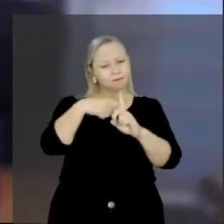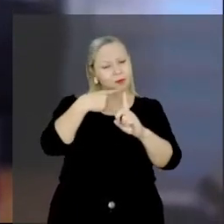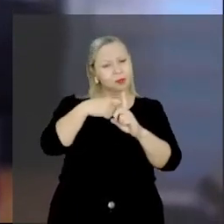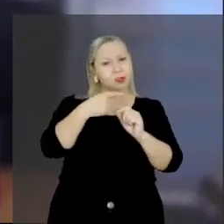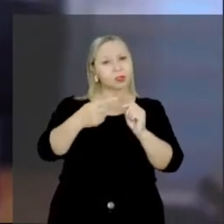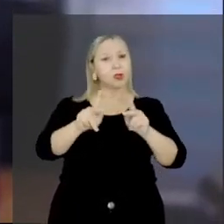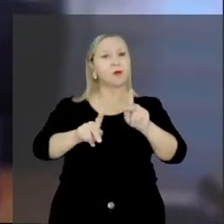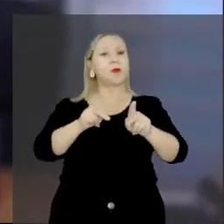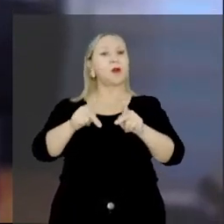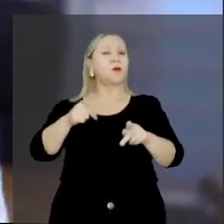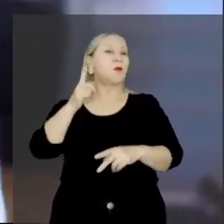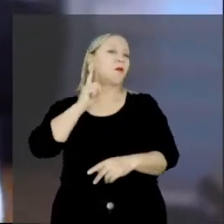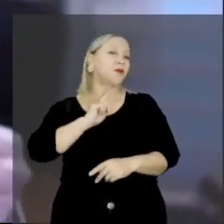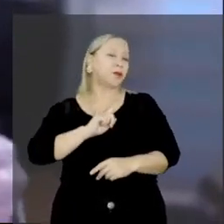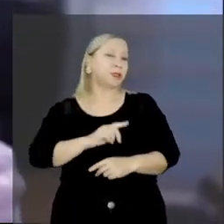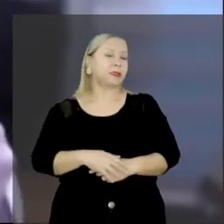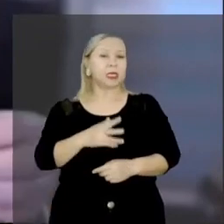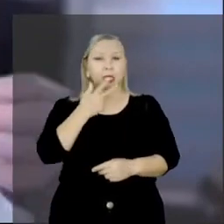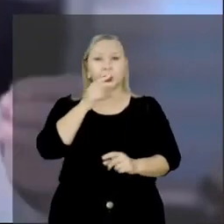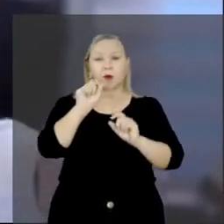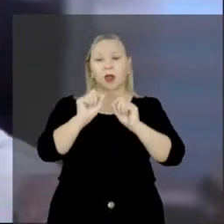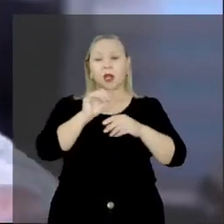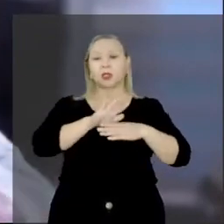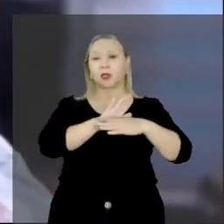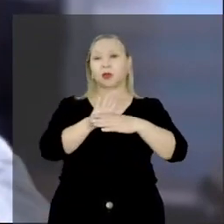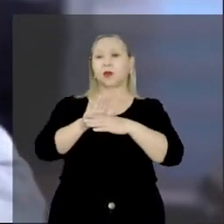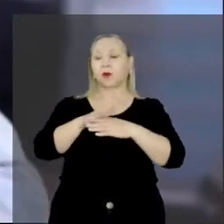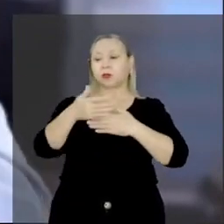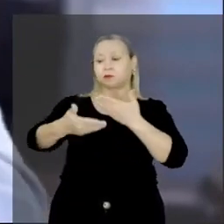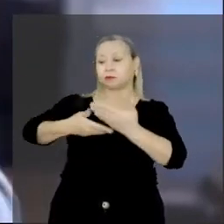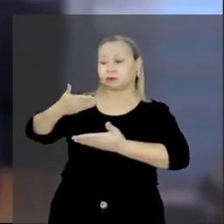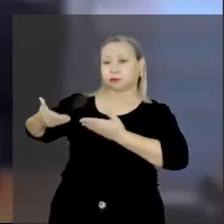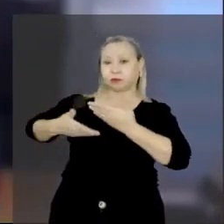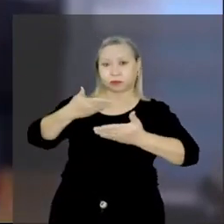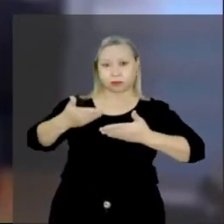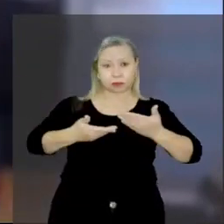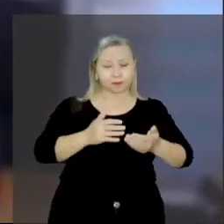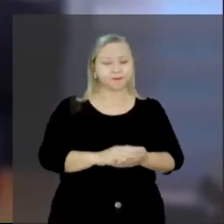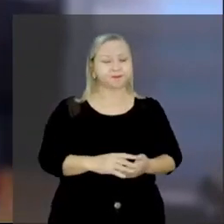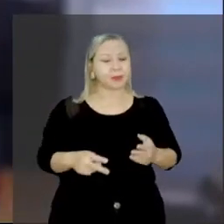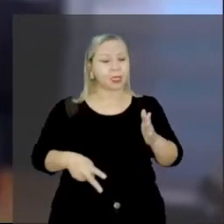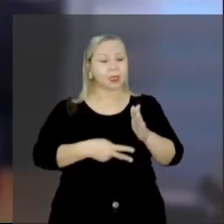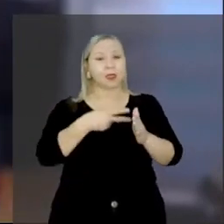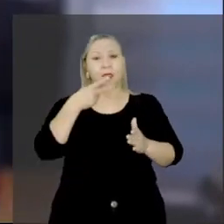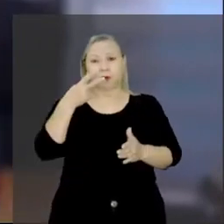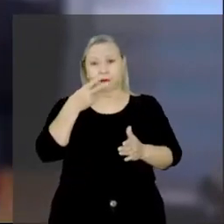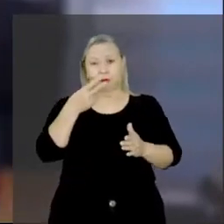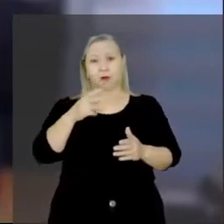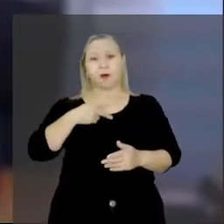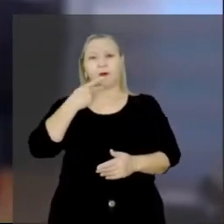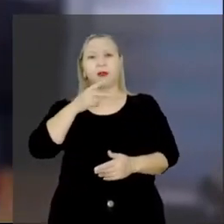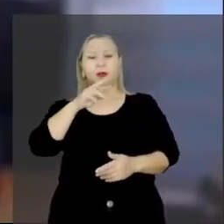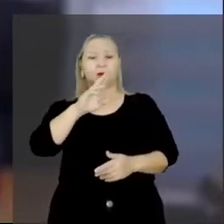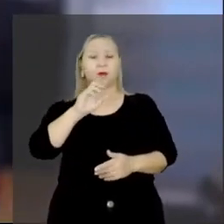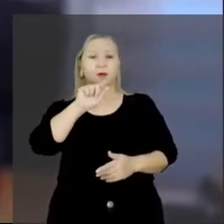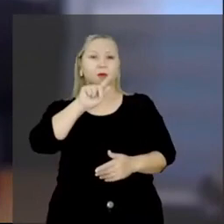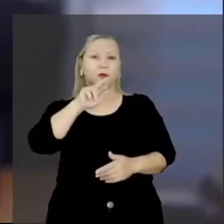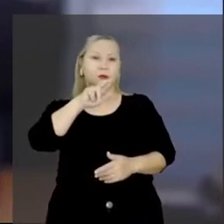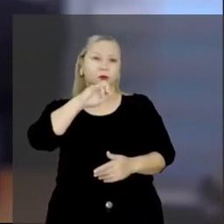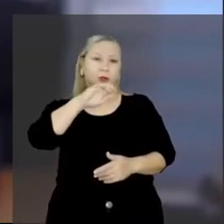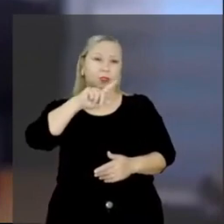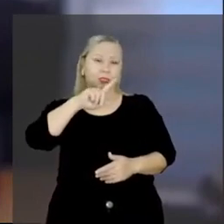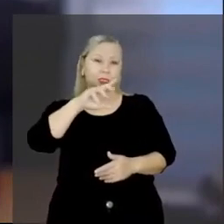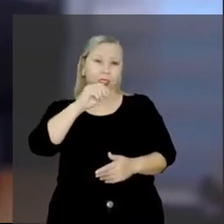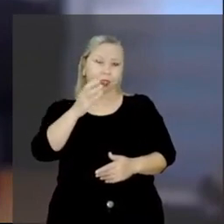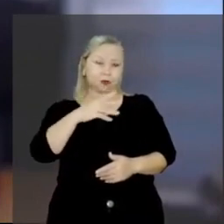nunca falou isso, claro. Nas conversas que você tem com outras pessoas, a gente não vê ele se colocar como candidato. Ou